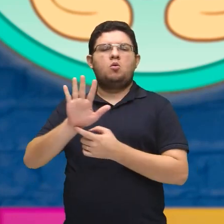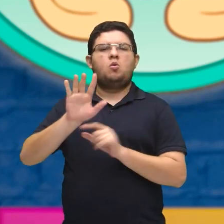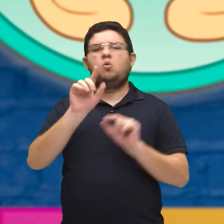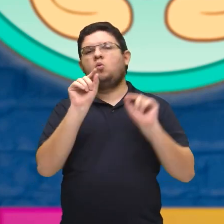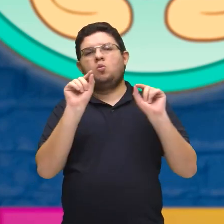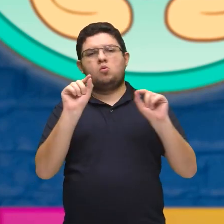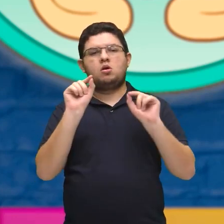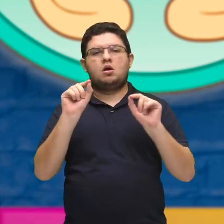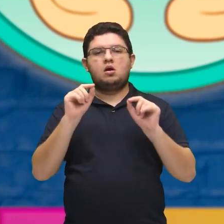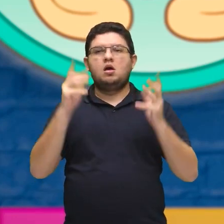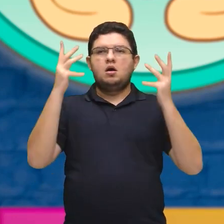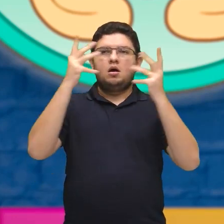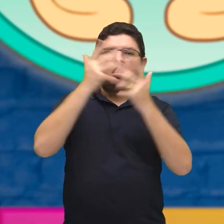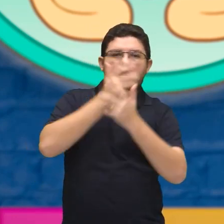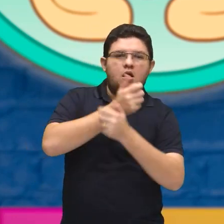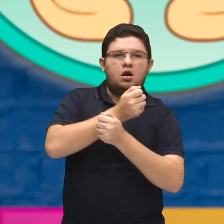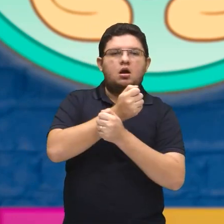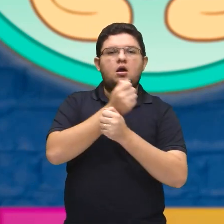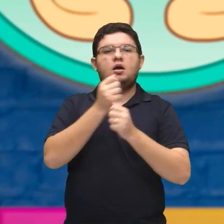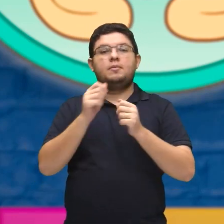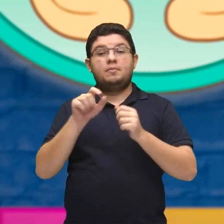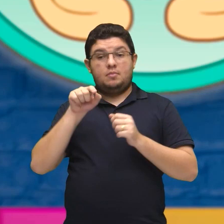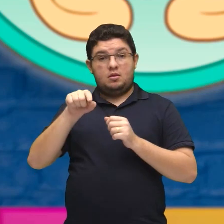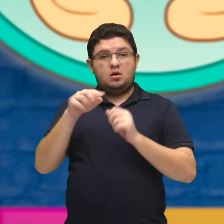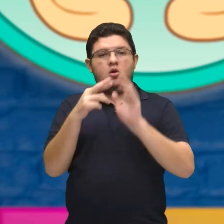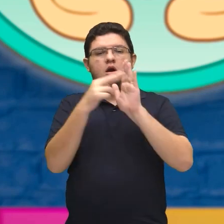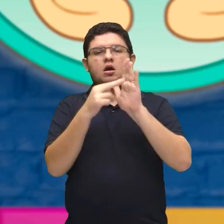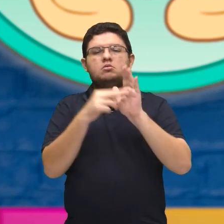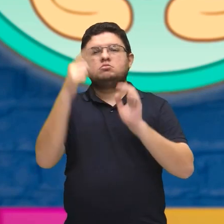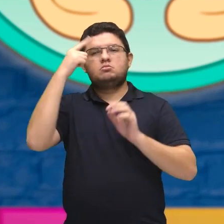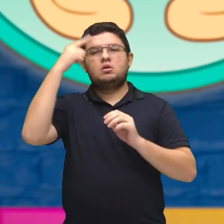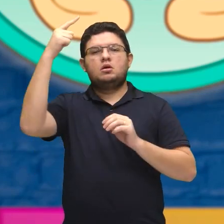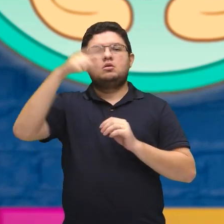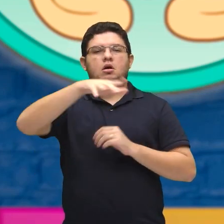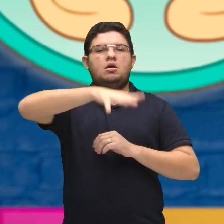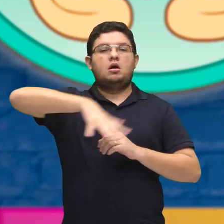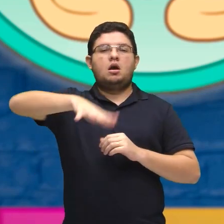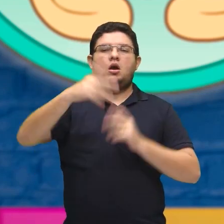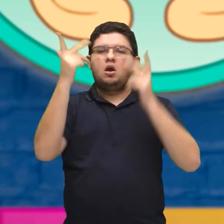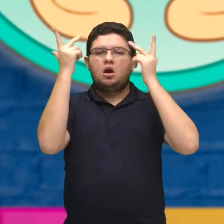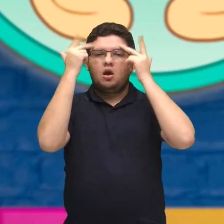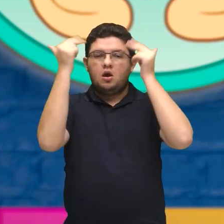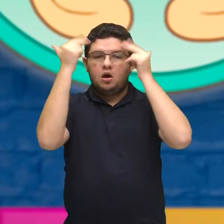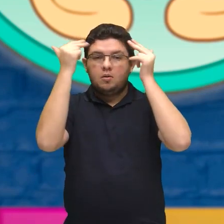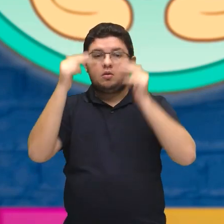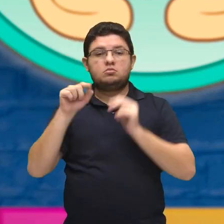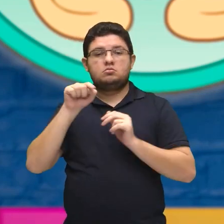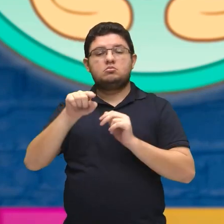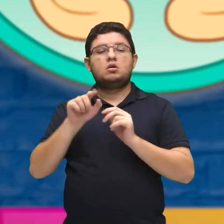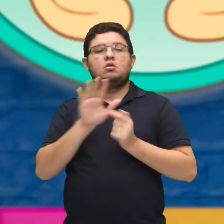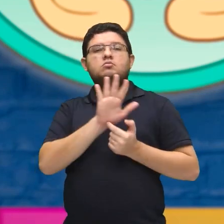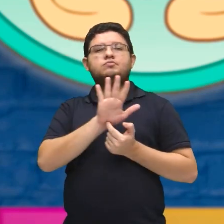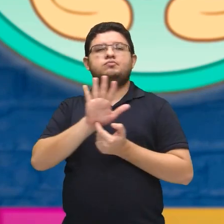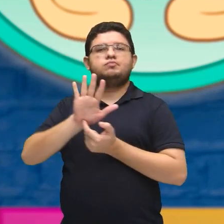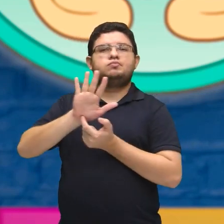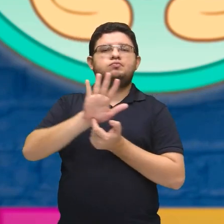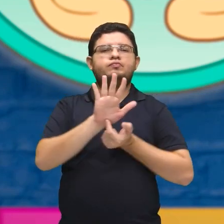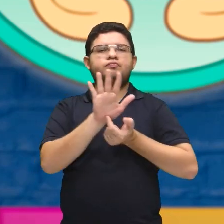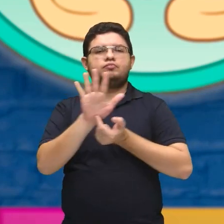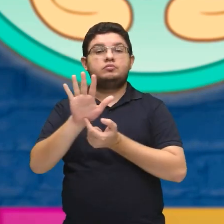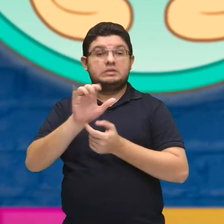regra que às vezes pode ser dita como normal. E tudo aquilo que foge dessa regra